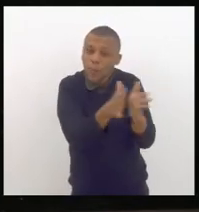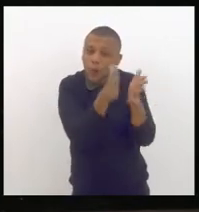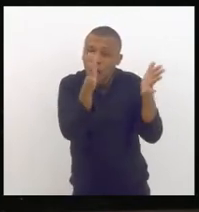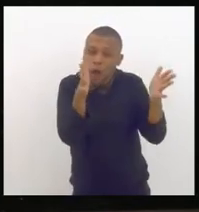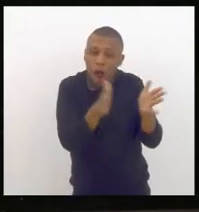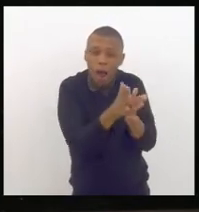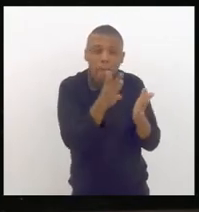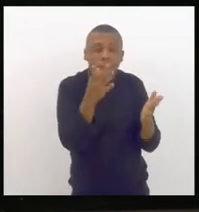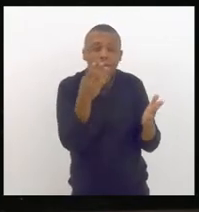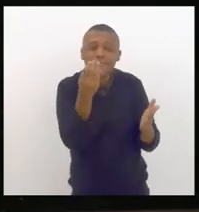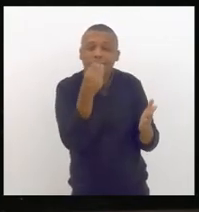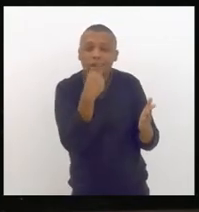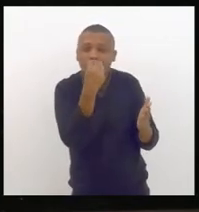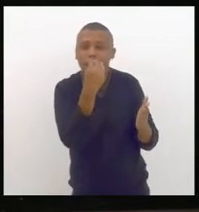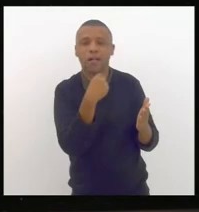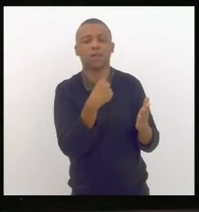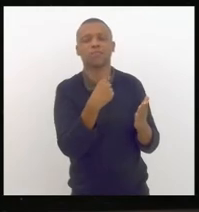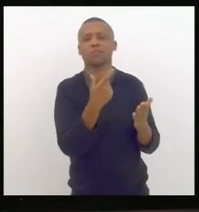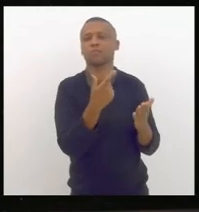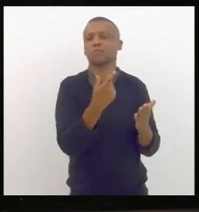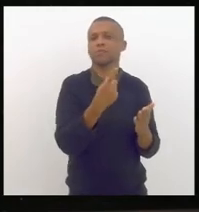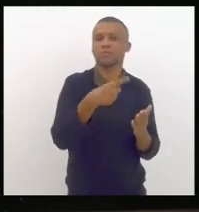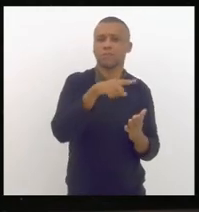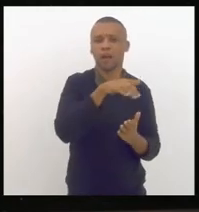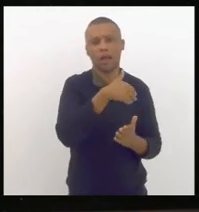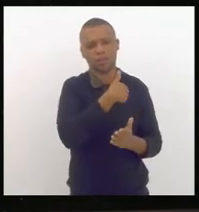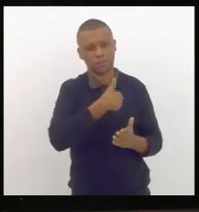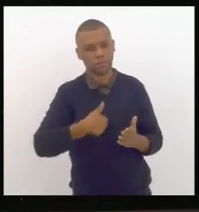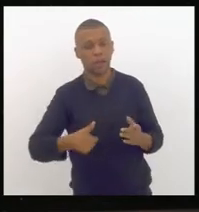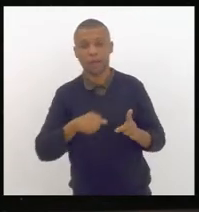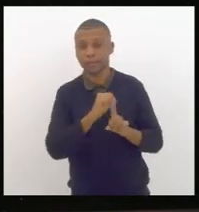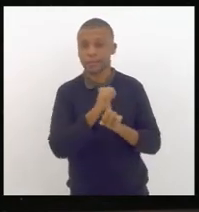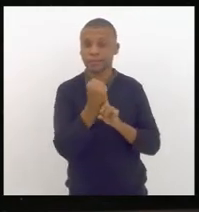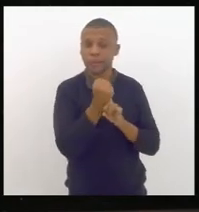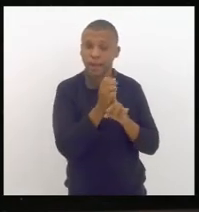vulnerabilizadas da nossa cidade, do nosso Estado, áreas